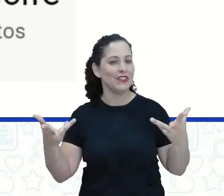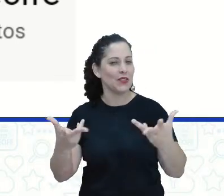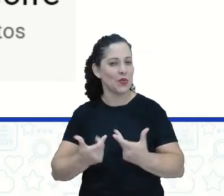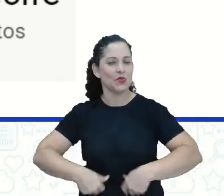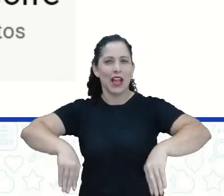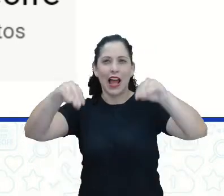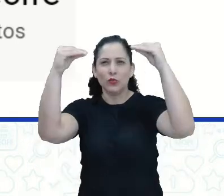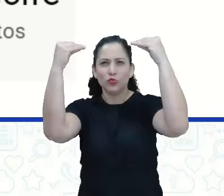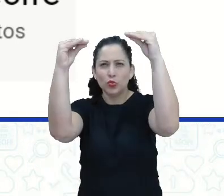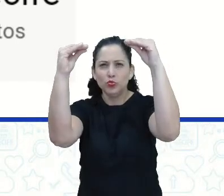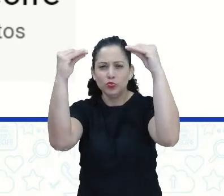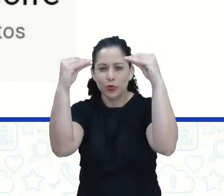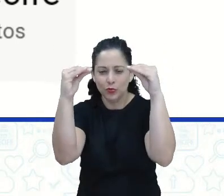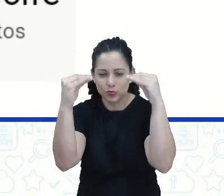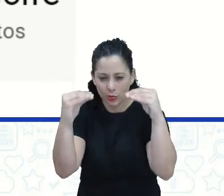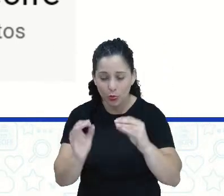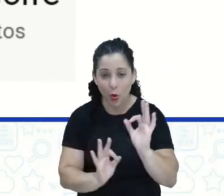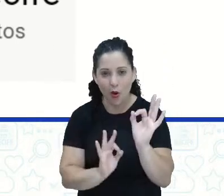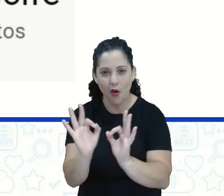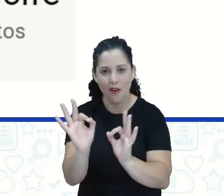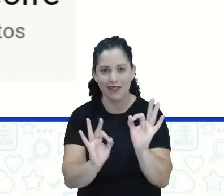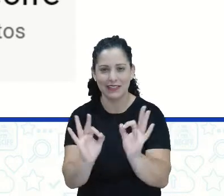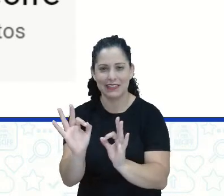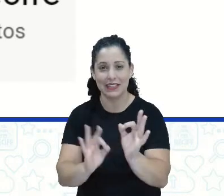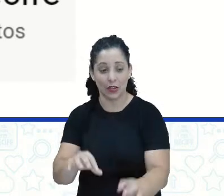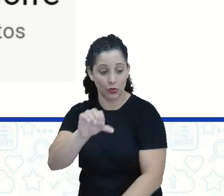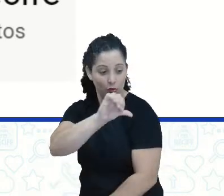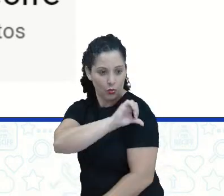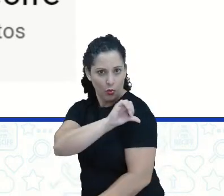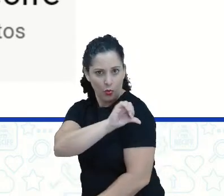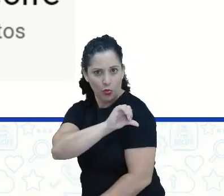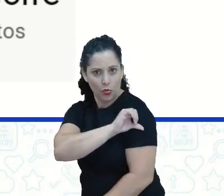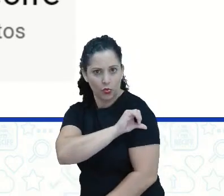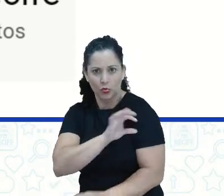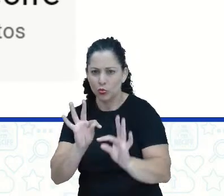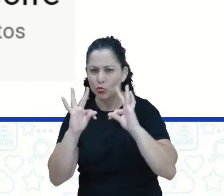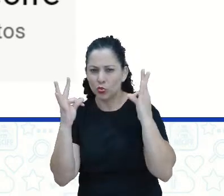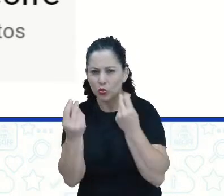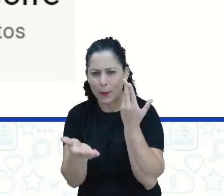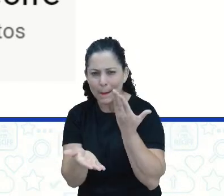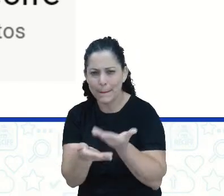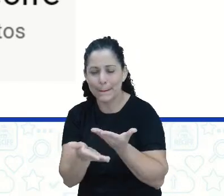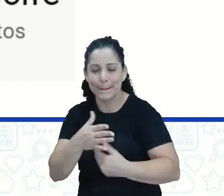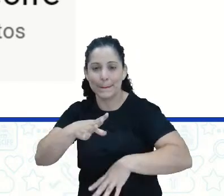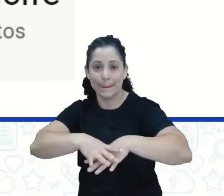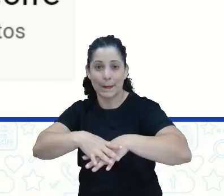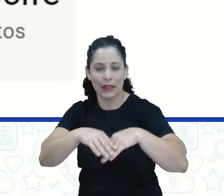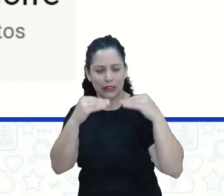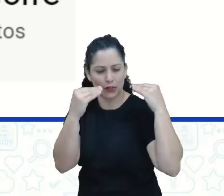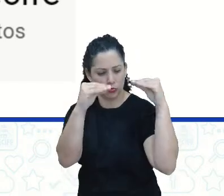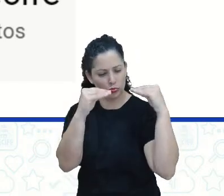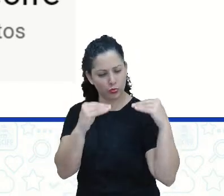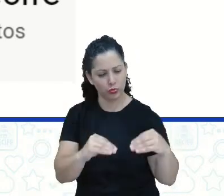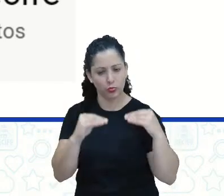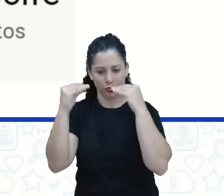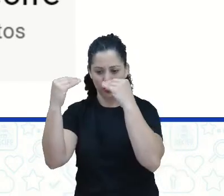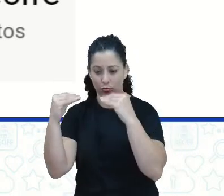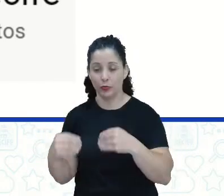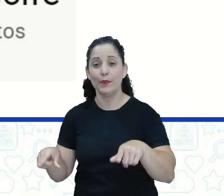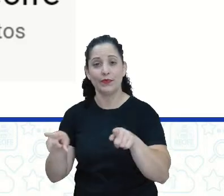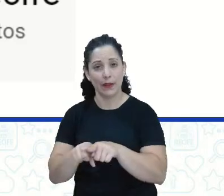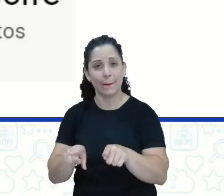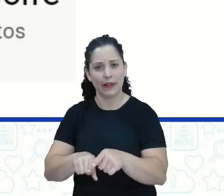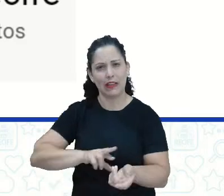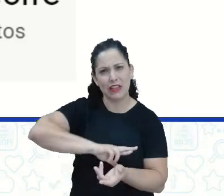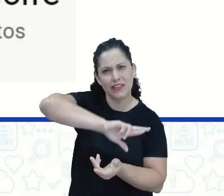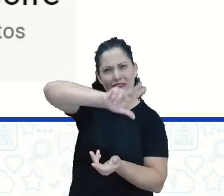YouTube tá organizadinho. Uma playlist chamada Nono Ano. Tem as aulas de Ricardinho todinha lá, ó. Exatamente. Também tem